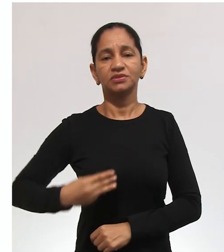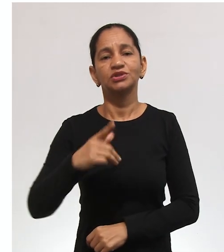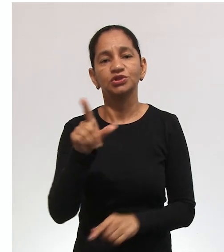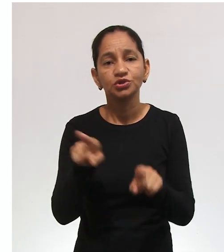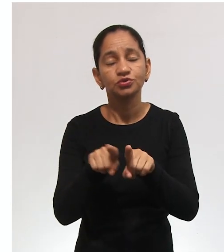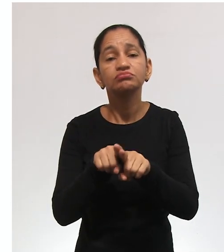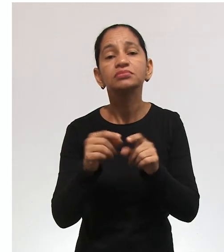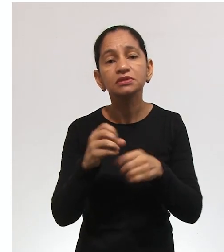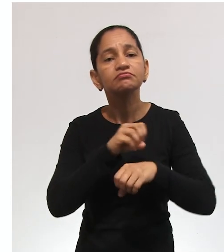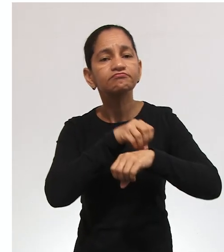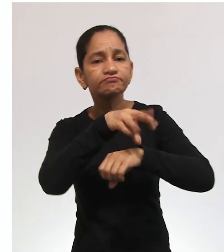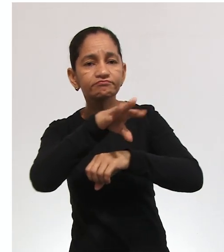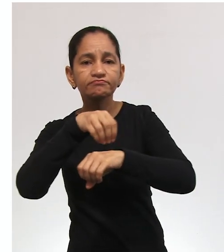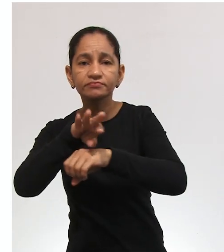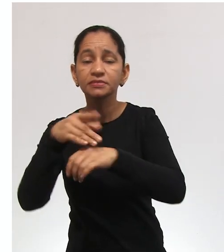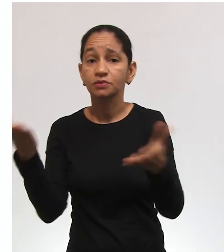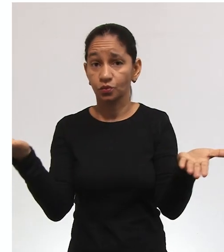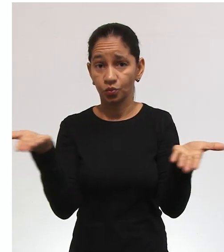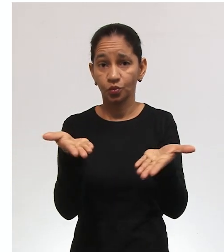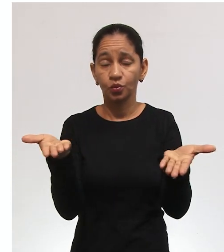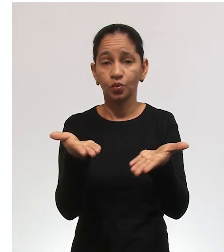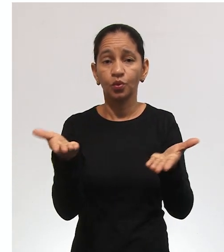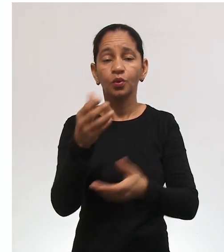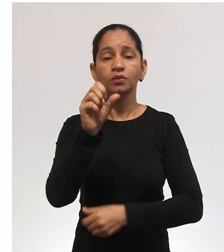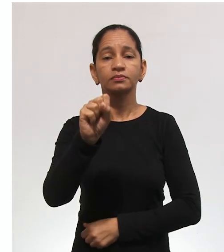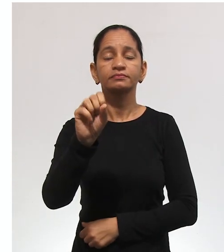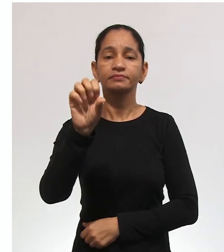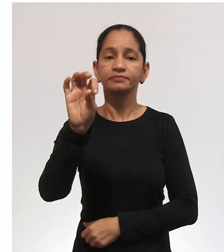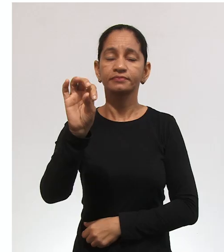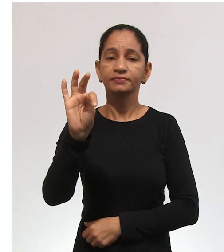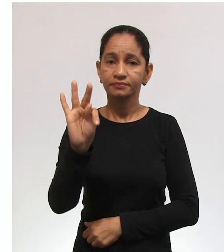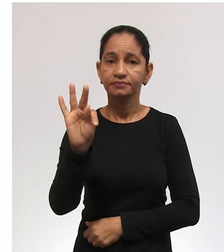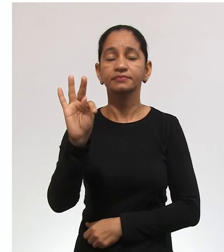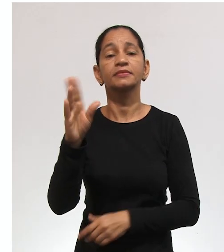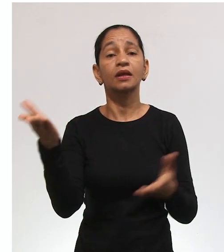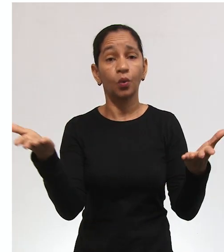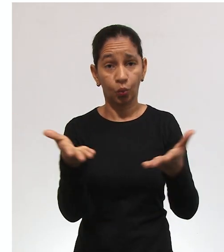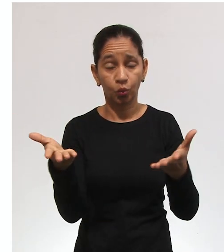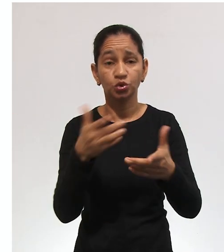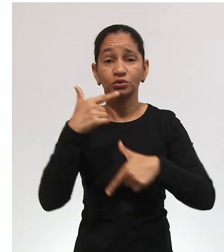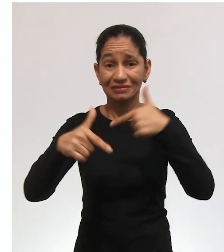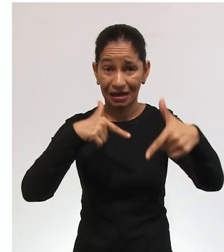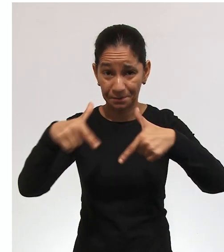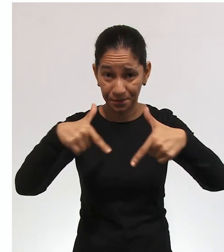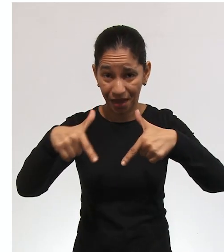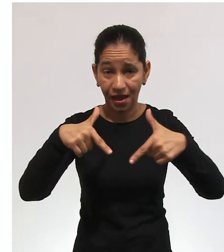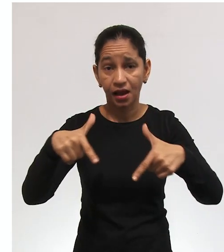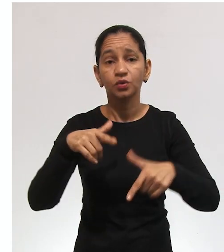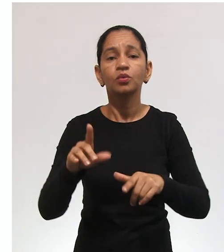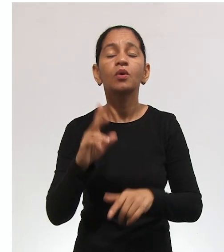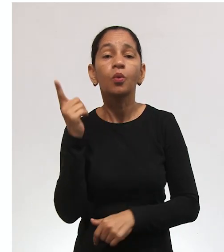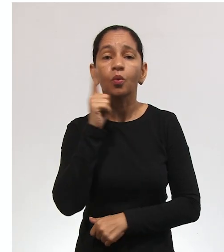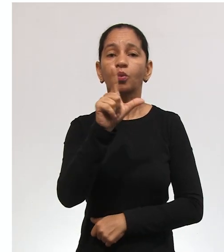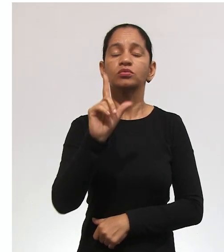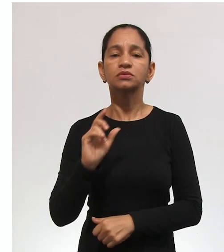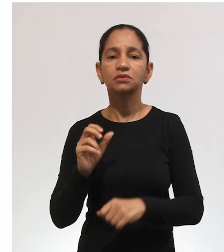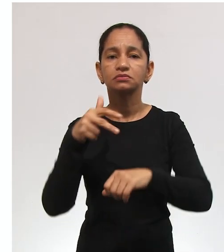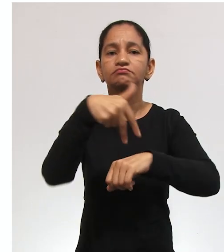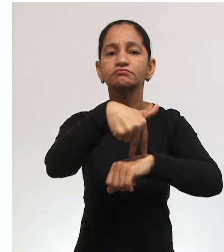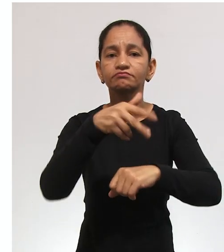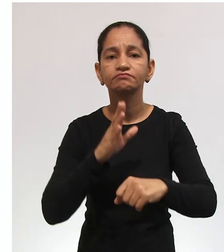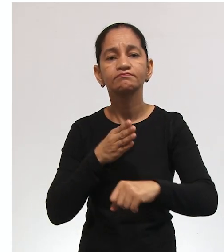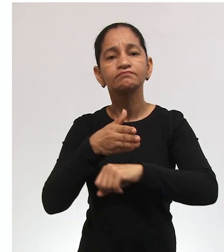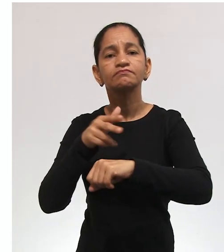Godinho Delgado, que é ministro atualmente do TST, que fala para a gente que é por meio do trabalho que eu me insiro